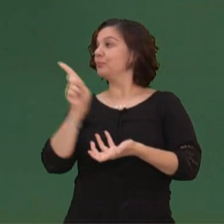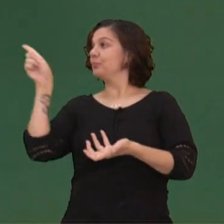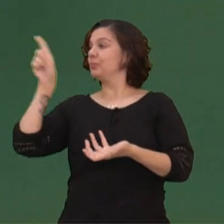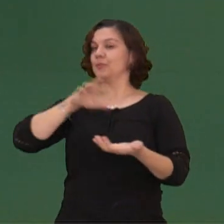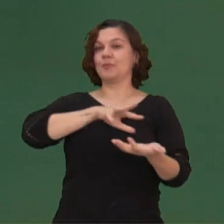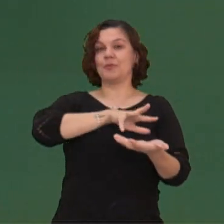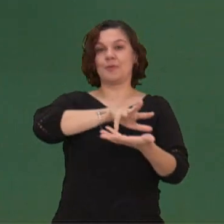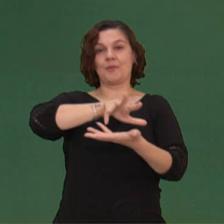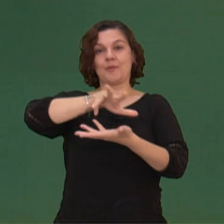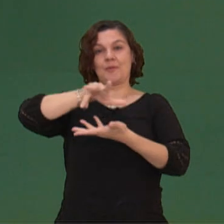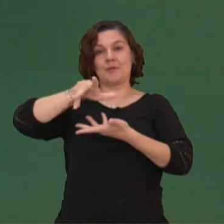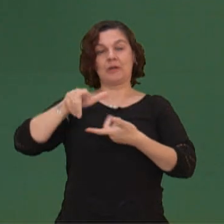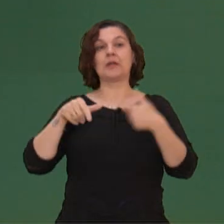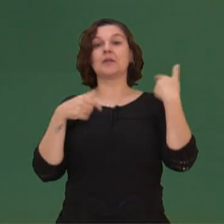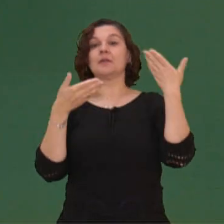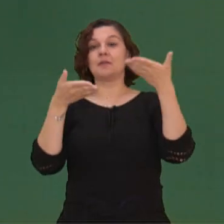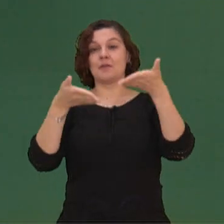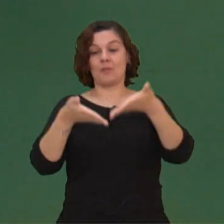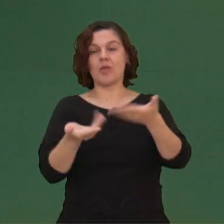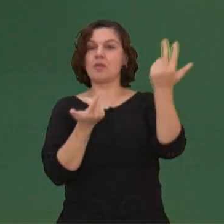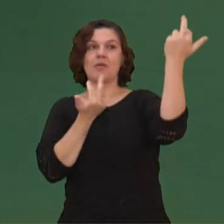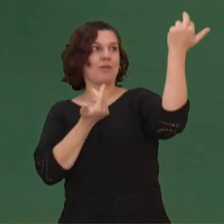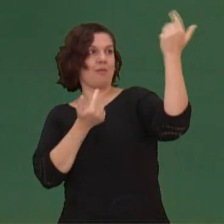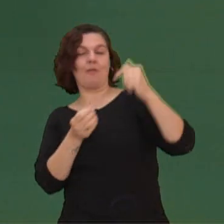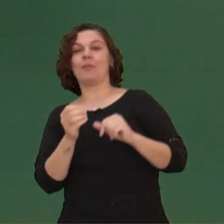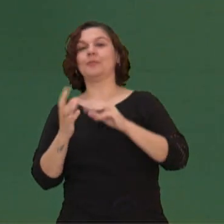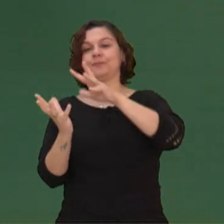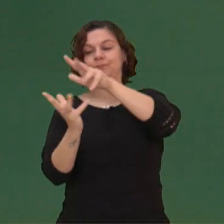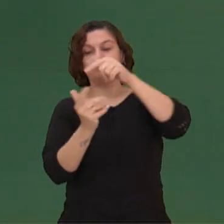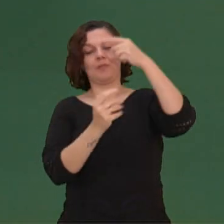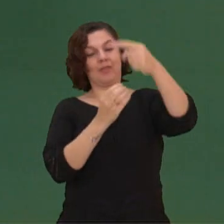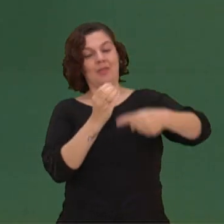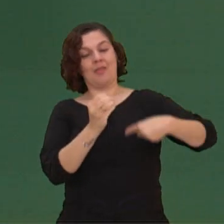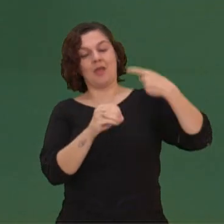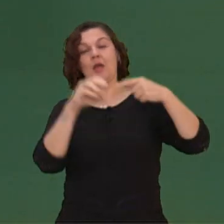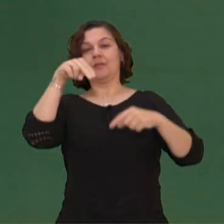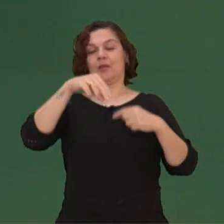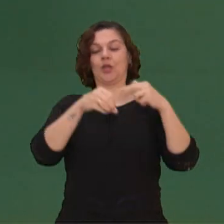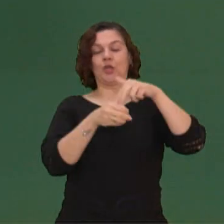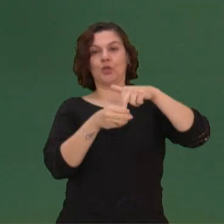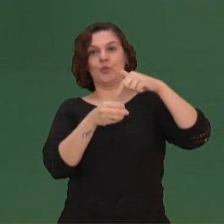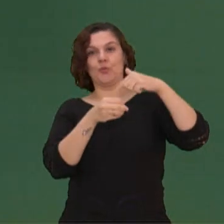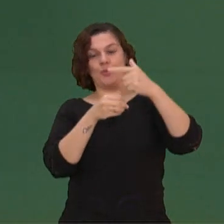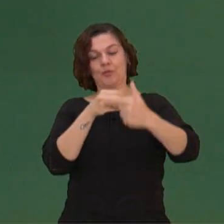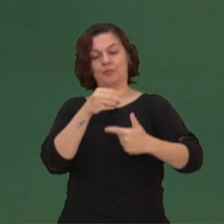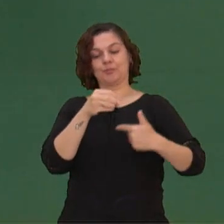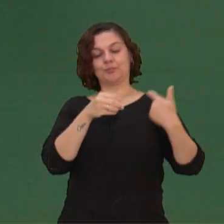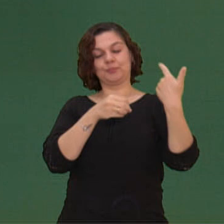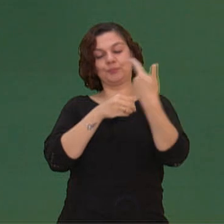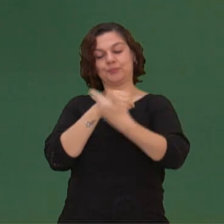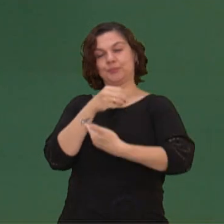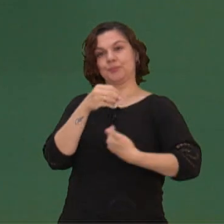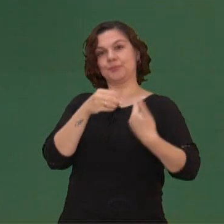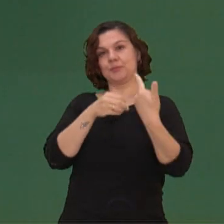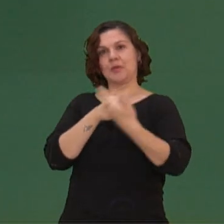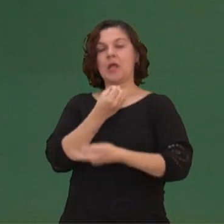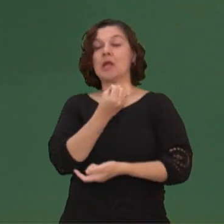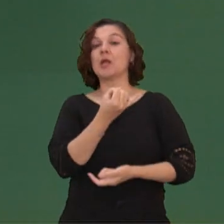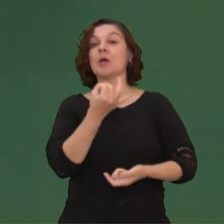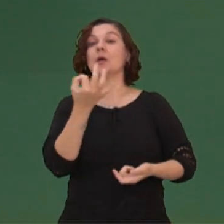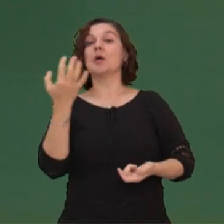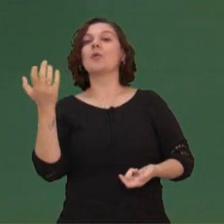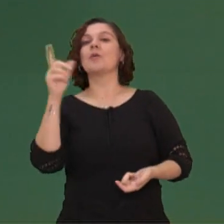sistema solar a gente pode vê-lo refletido em um átomo, né? Com o núcleo central e as órbitas ao redor. Quantas